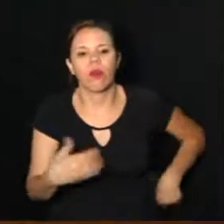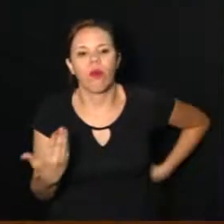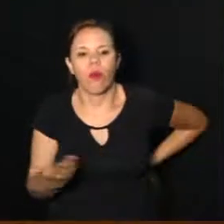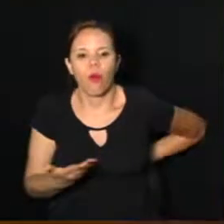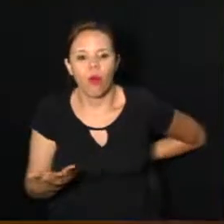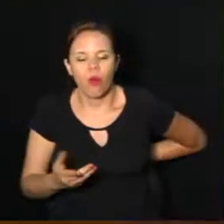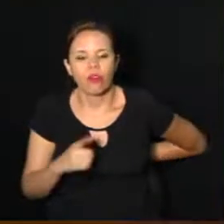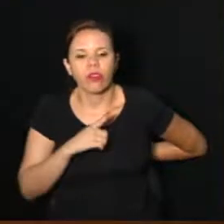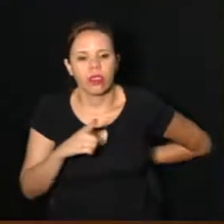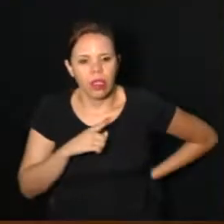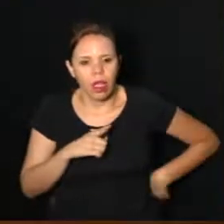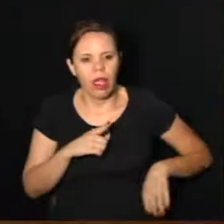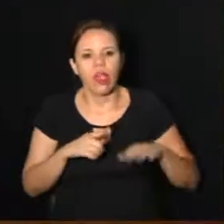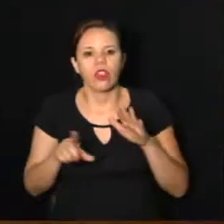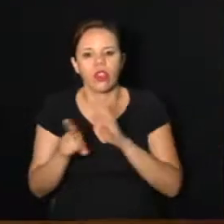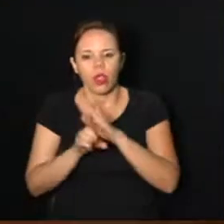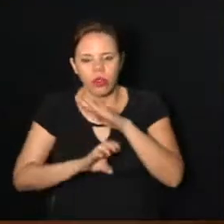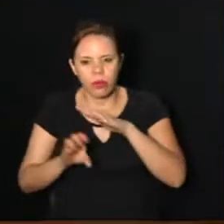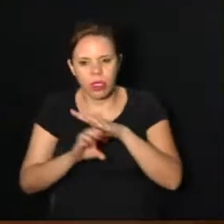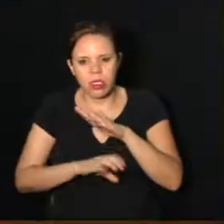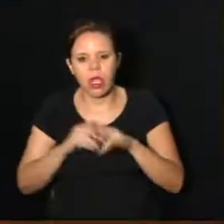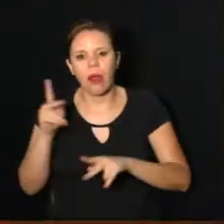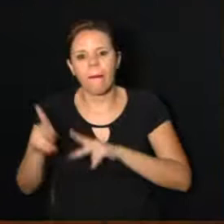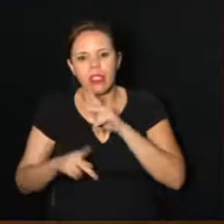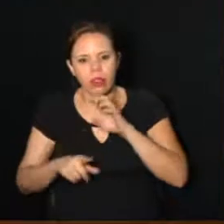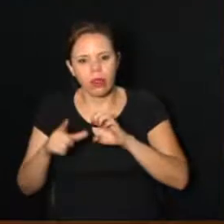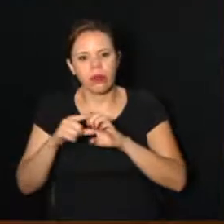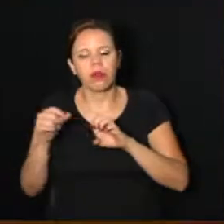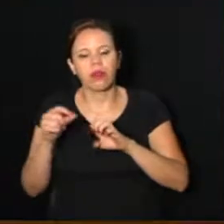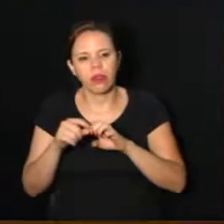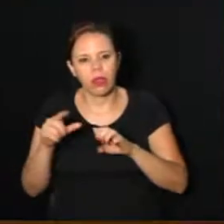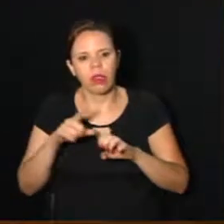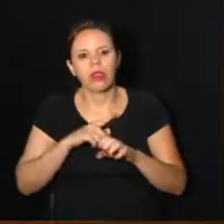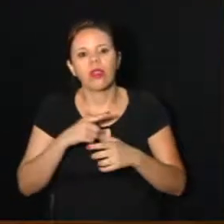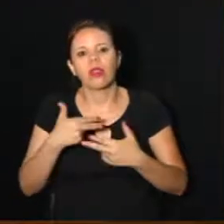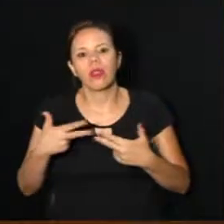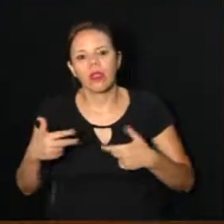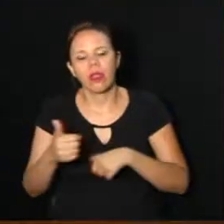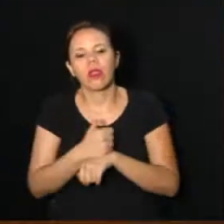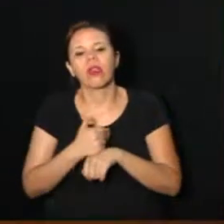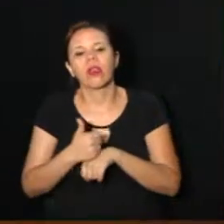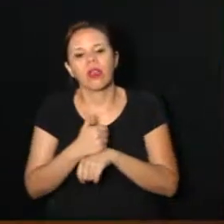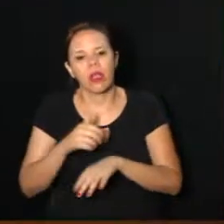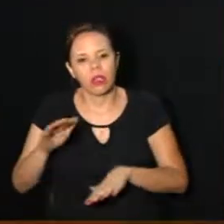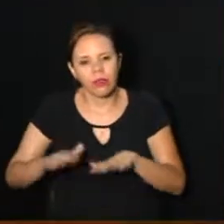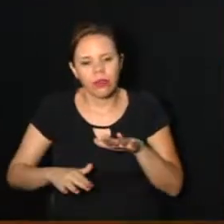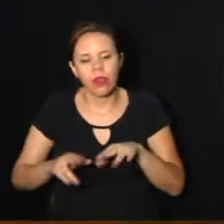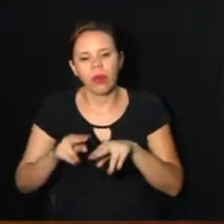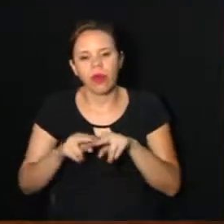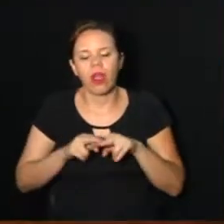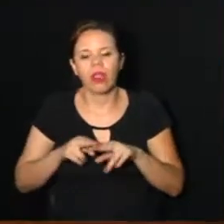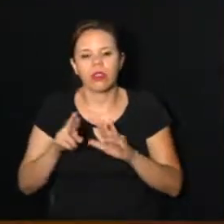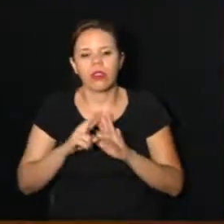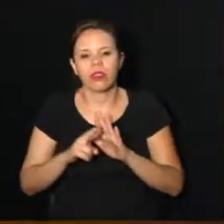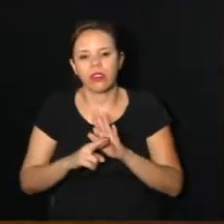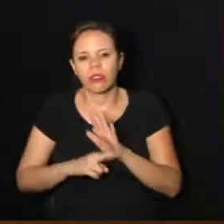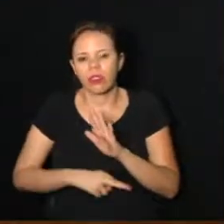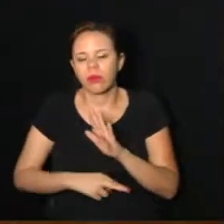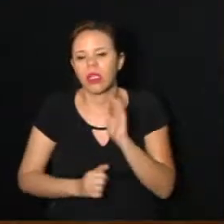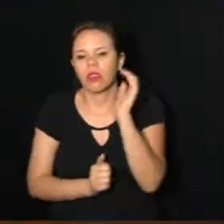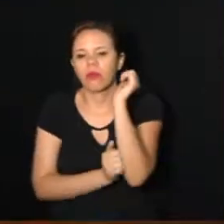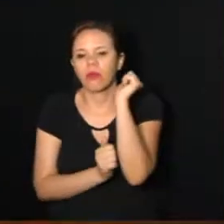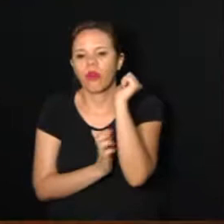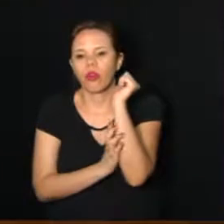temos empresários, empreendedores, que têm suas atividades, às vezes, em razão das regras, da burocracia do